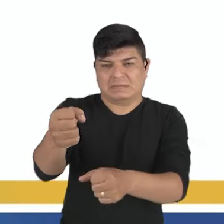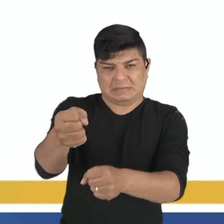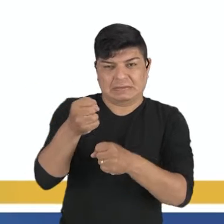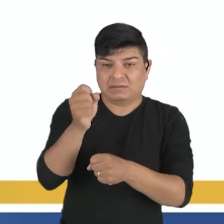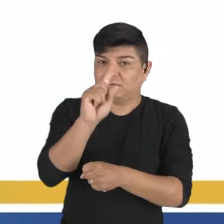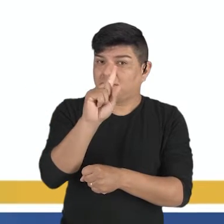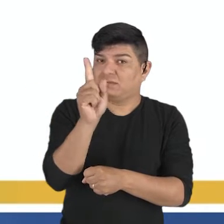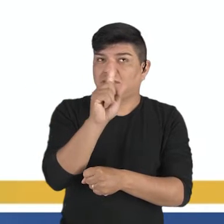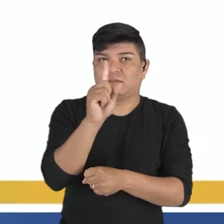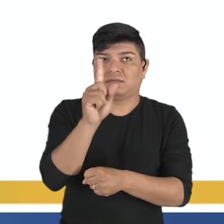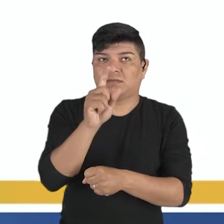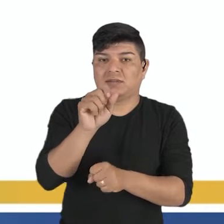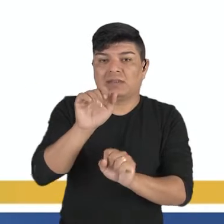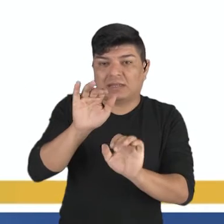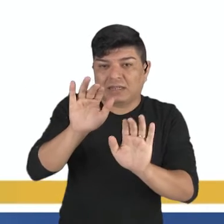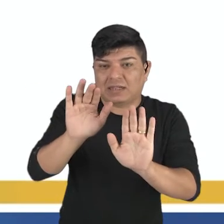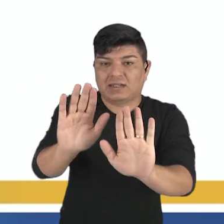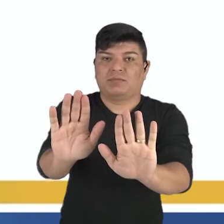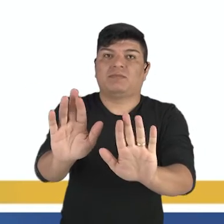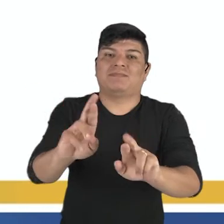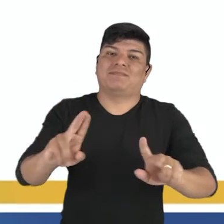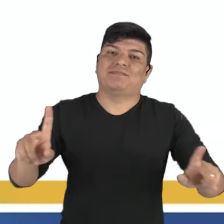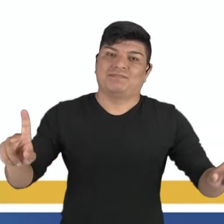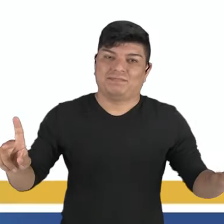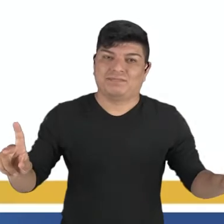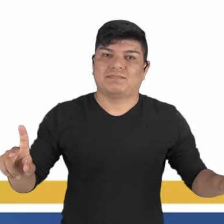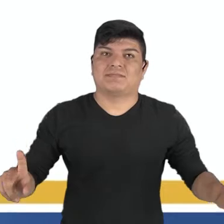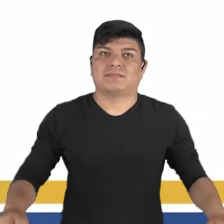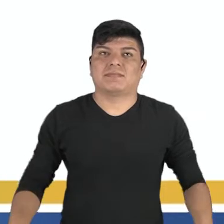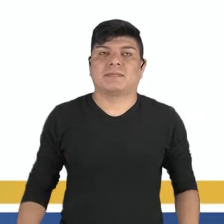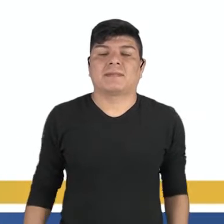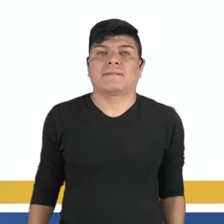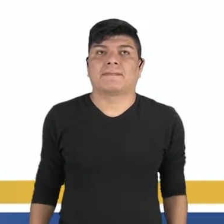significa empurrar, é um falso cognato.